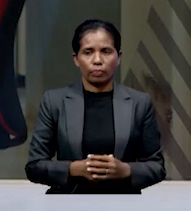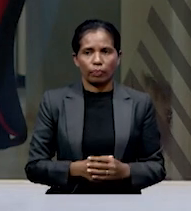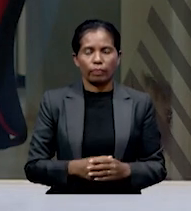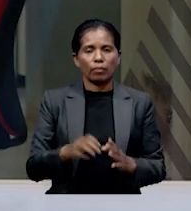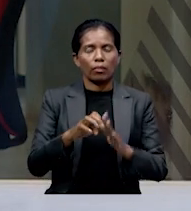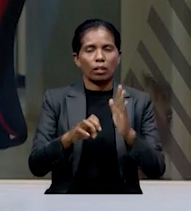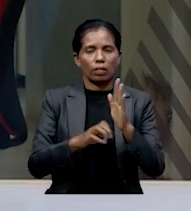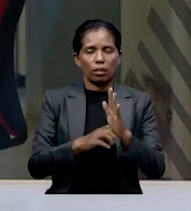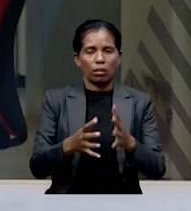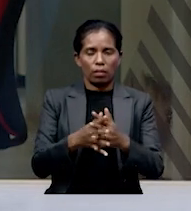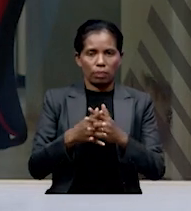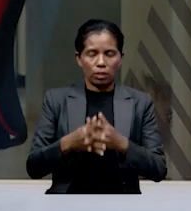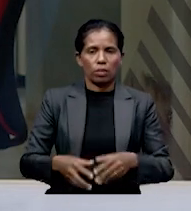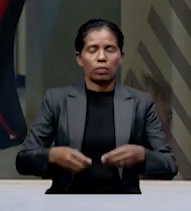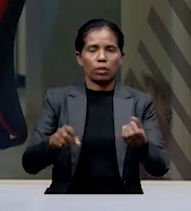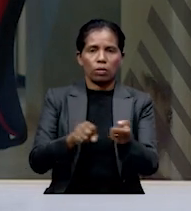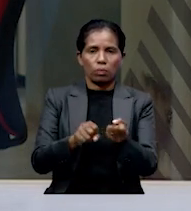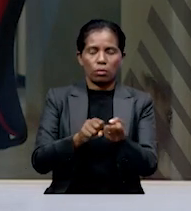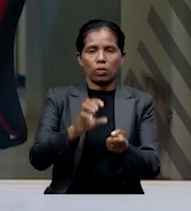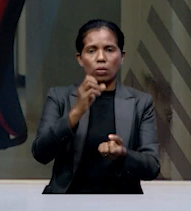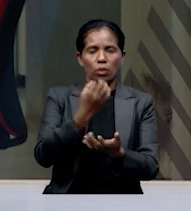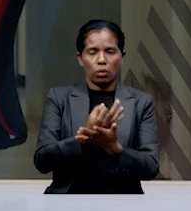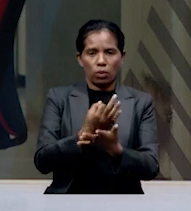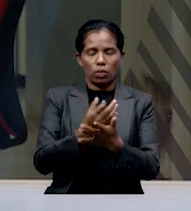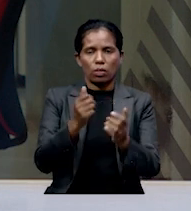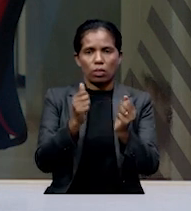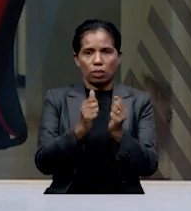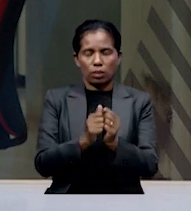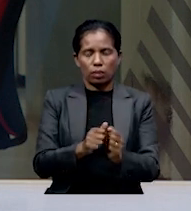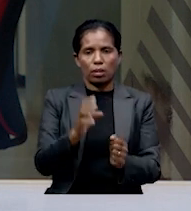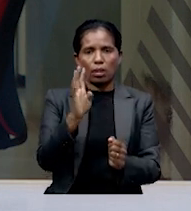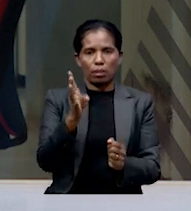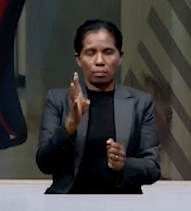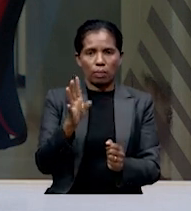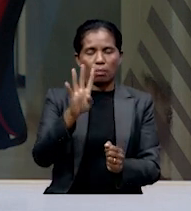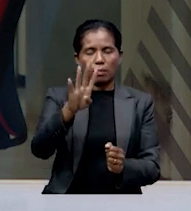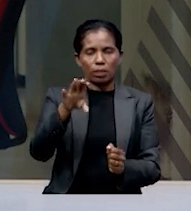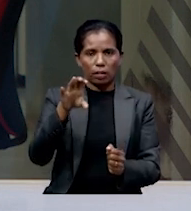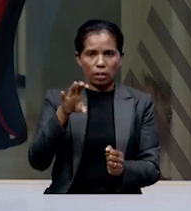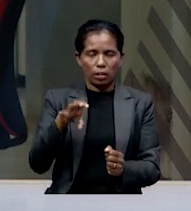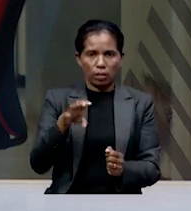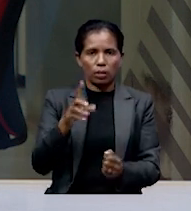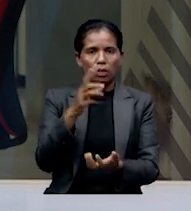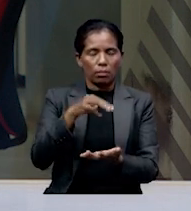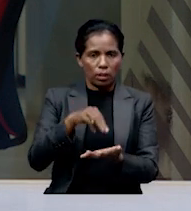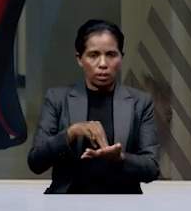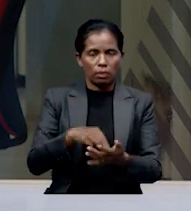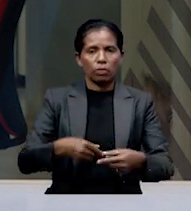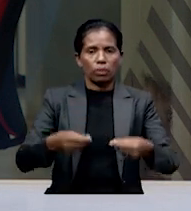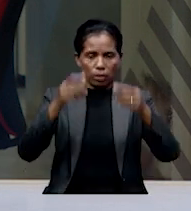Estados Unidos da América se foi apoio ao san dólar americano tocou atos a tracing ba Timor-Leste.